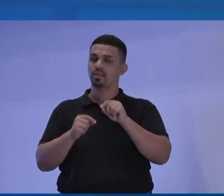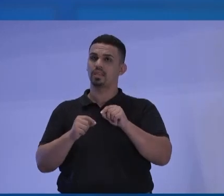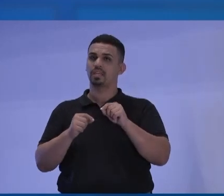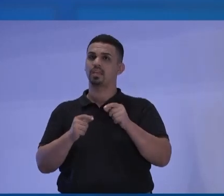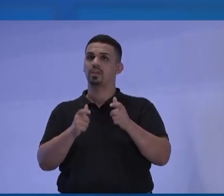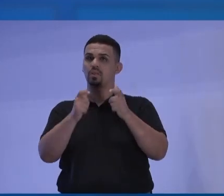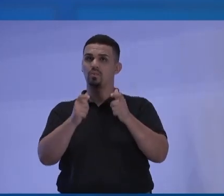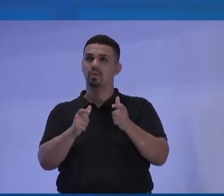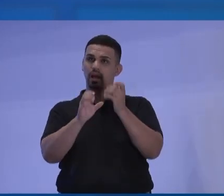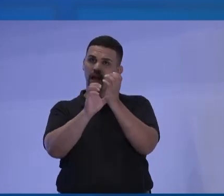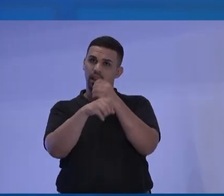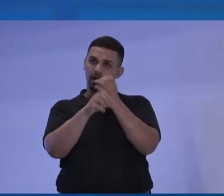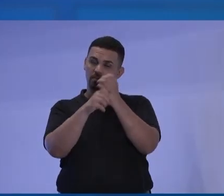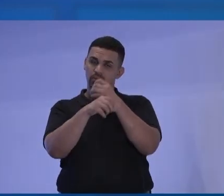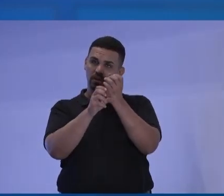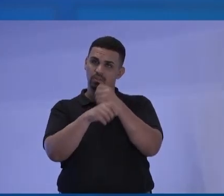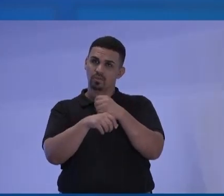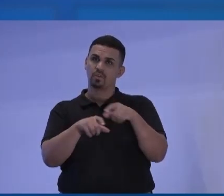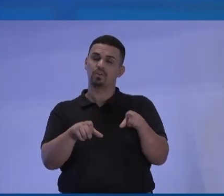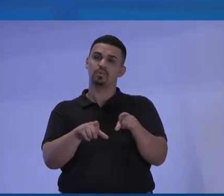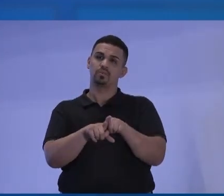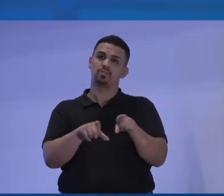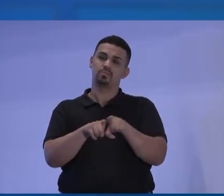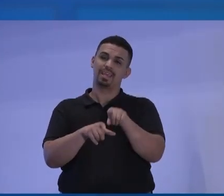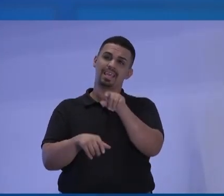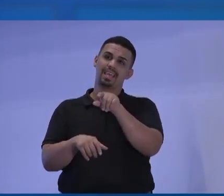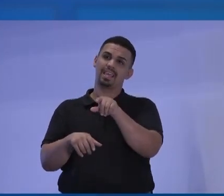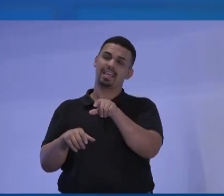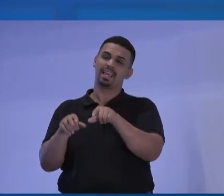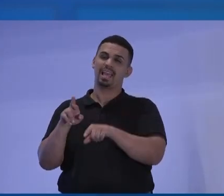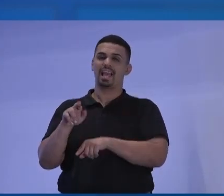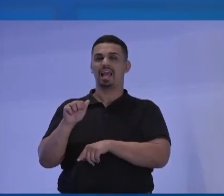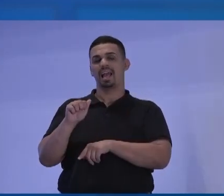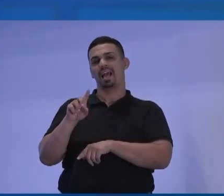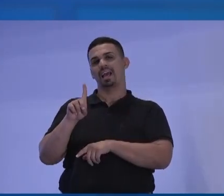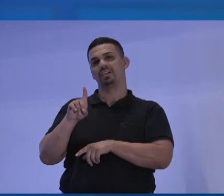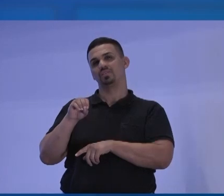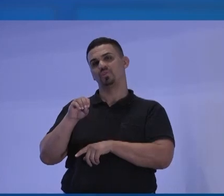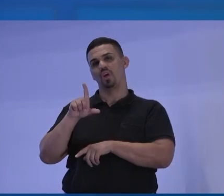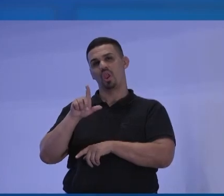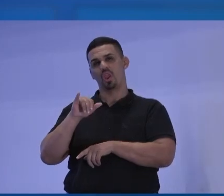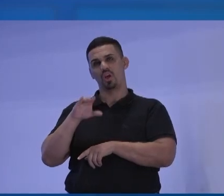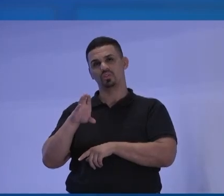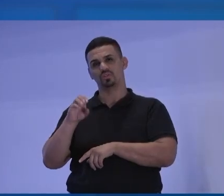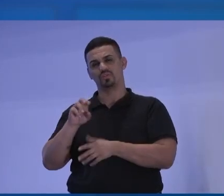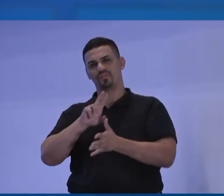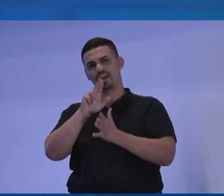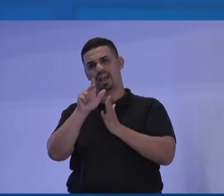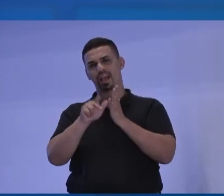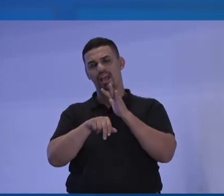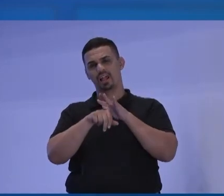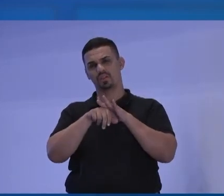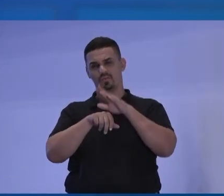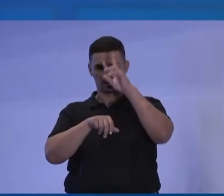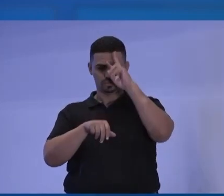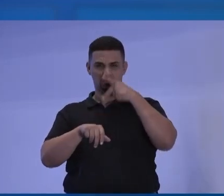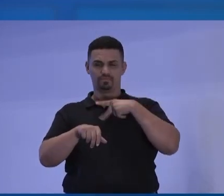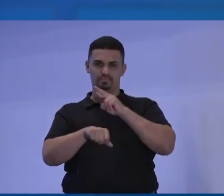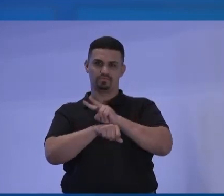clínica, laboratorialmente e radiologicamente vários quadros de doenças autoimunes, como o